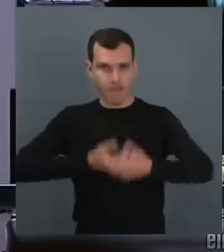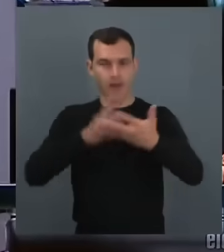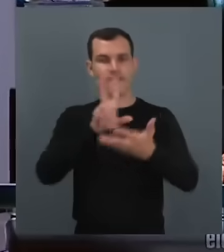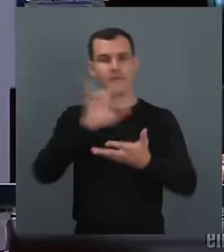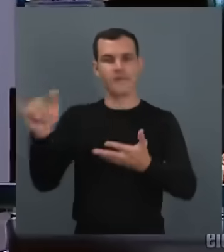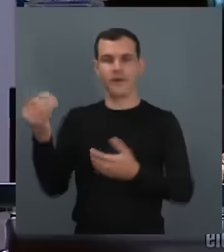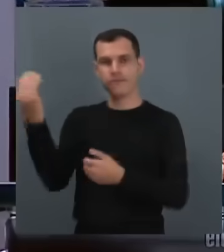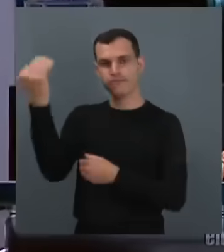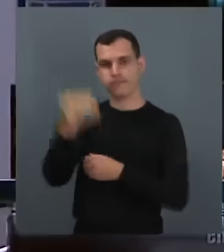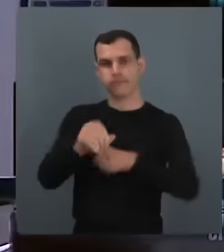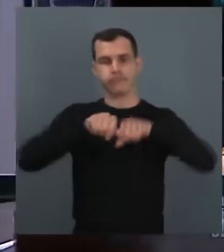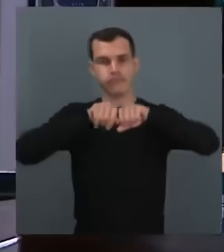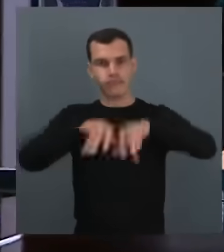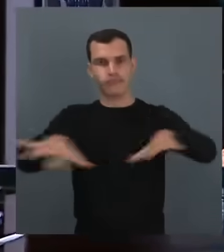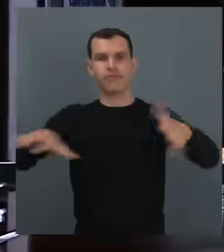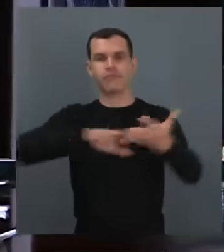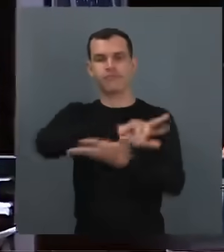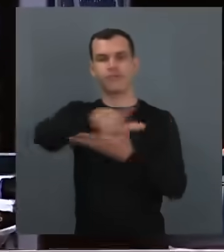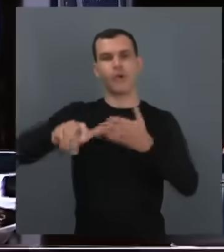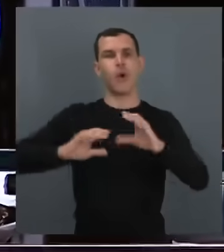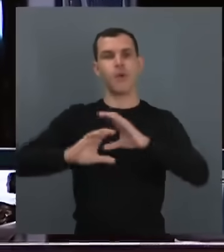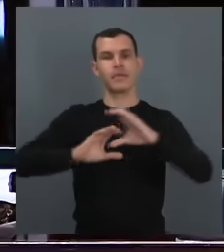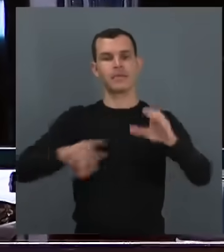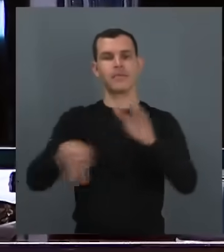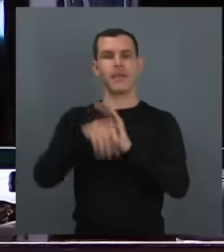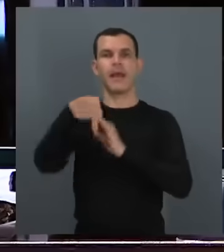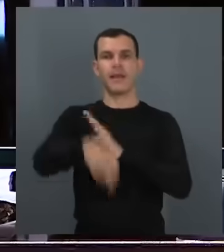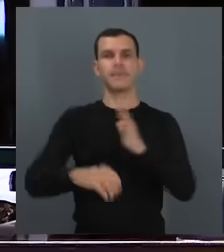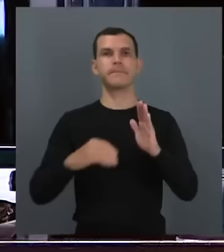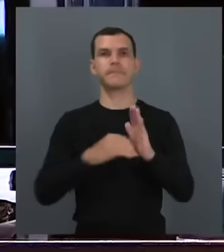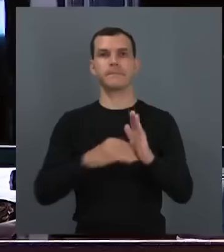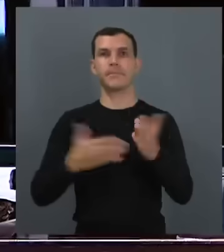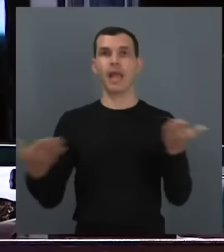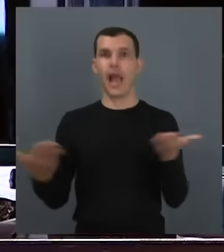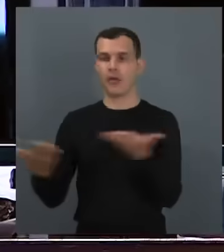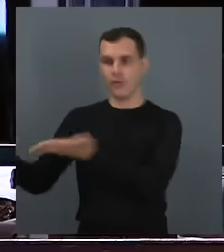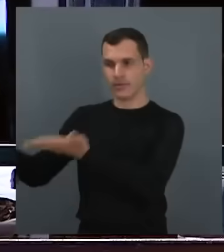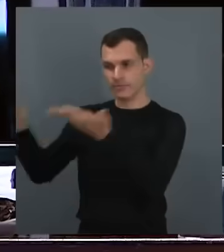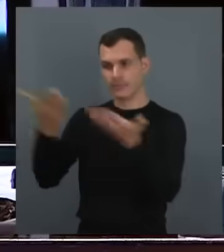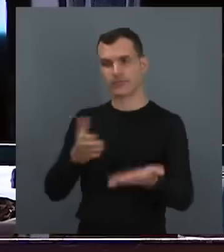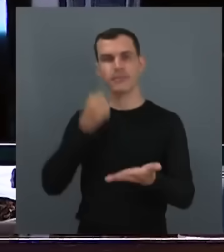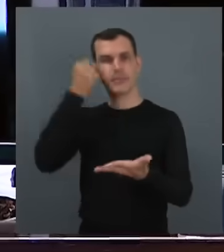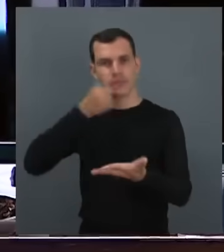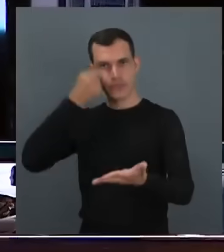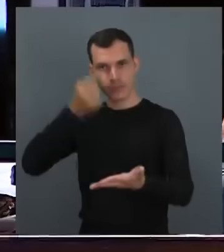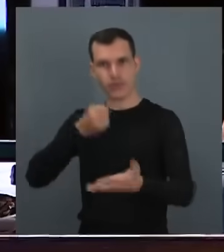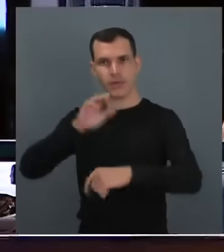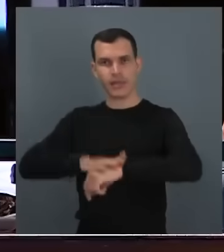Humberto Costa, do PT de Pernambuco. Vossa Excelência dispõe de 10 minutos.